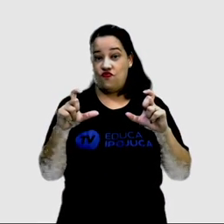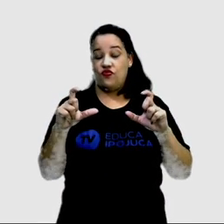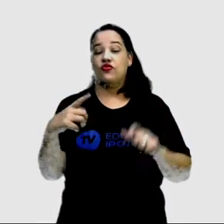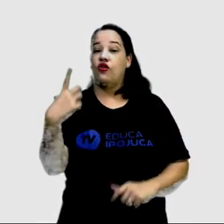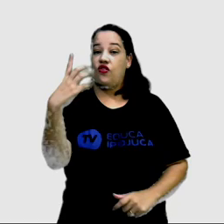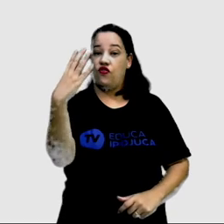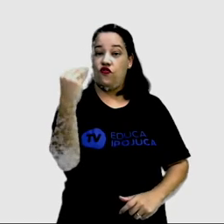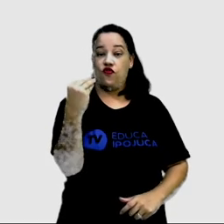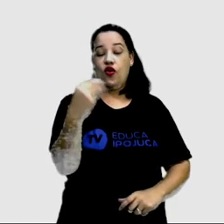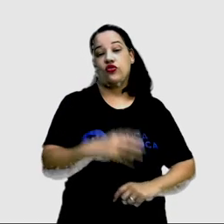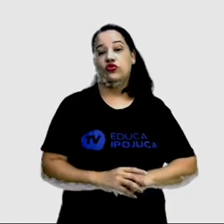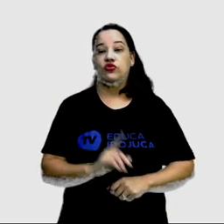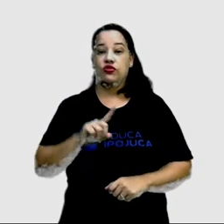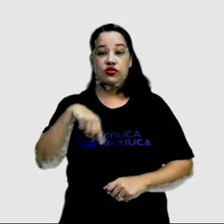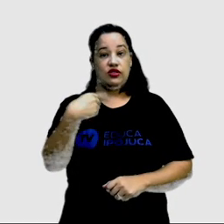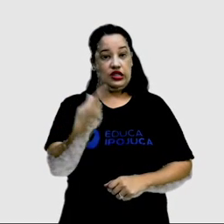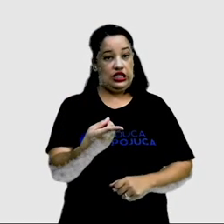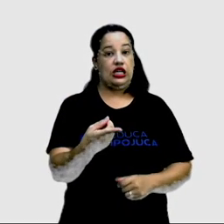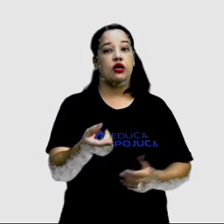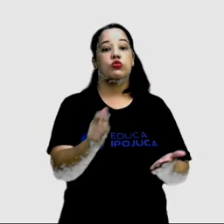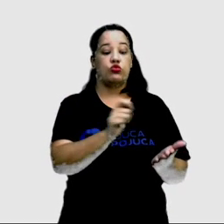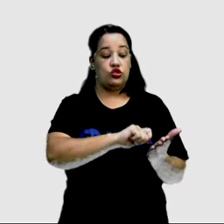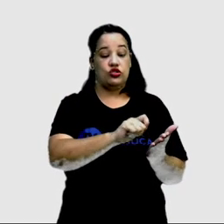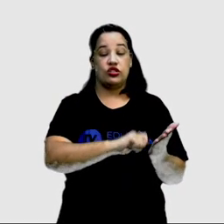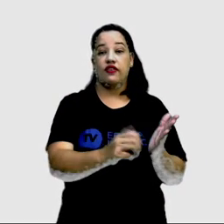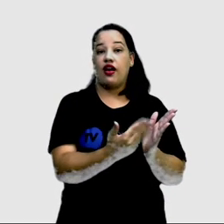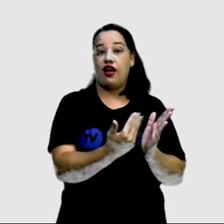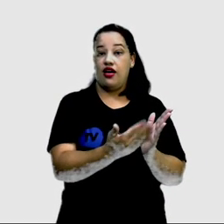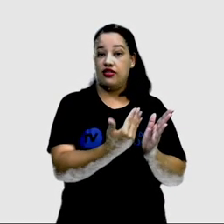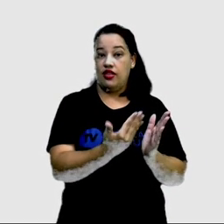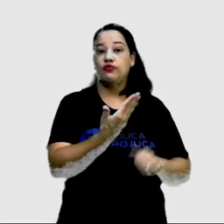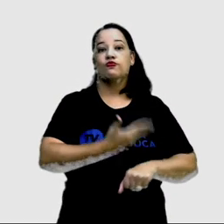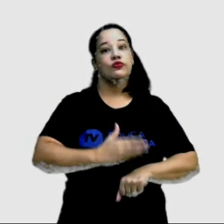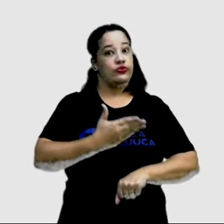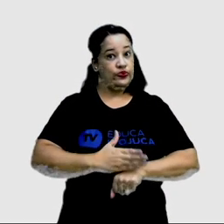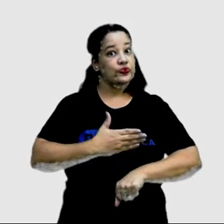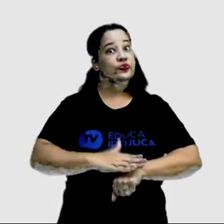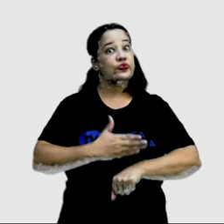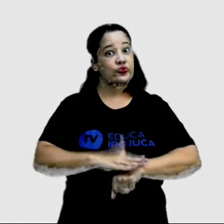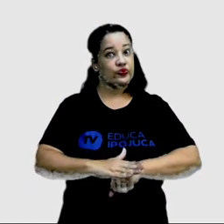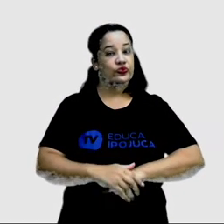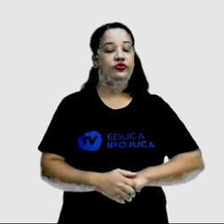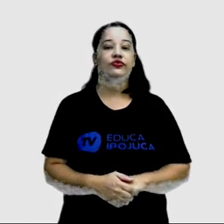depois fazer esse registro no caderno de vocês, se exercitando.